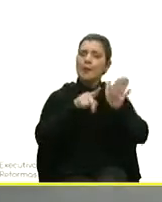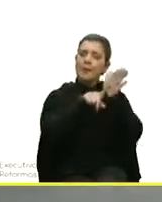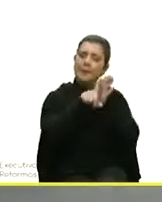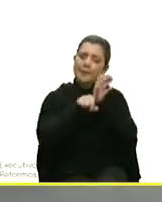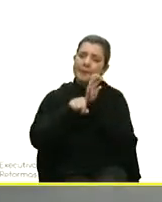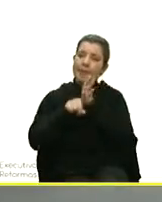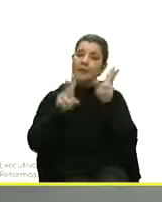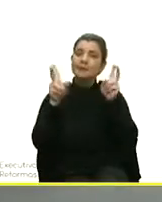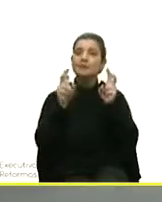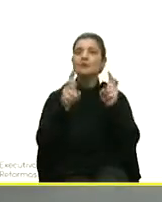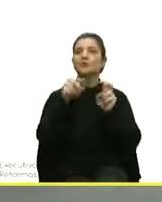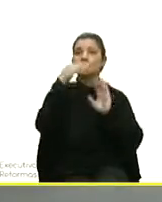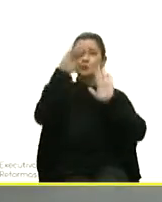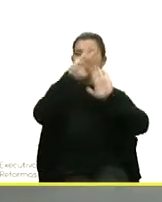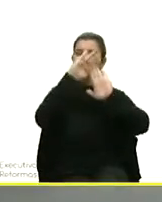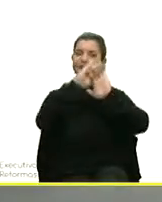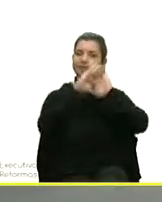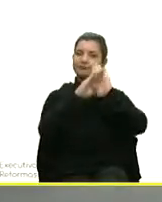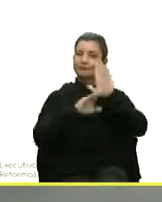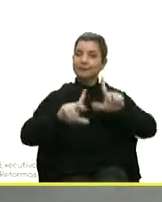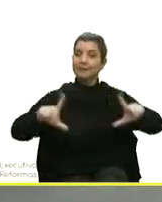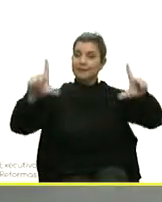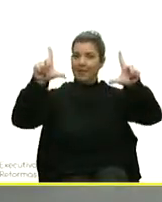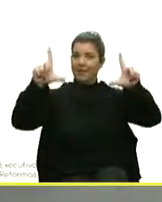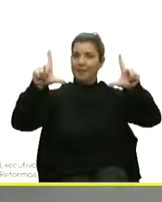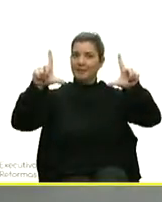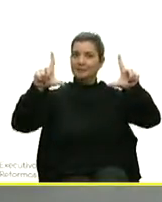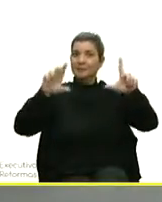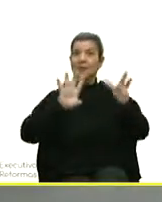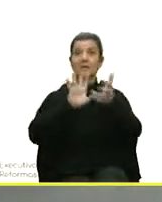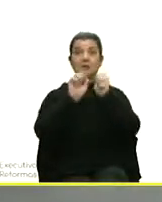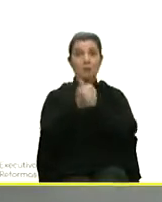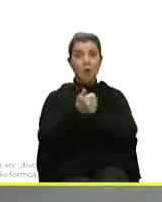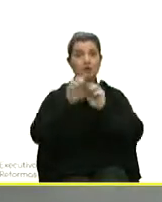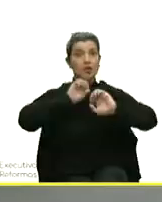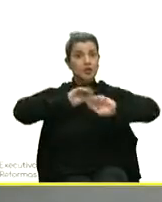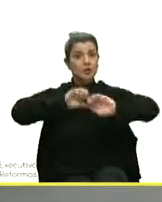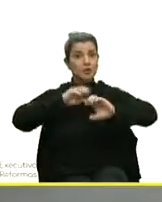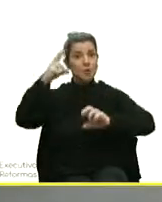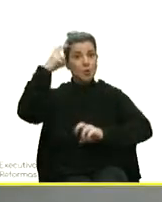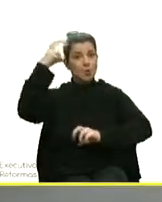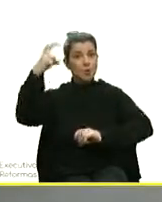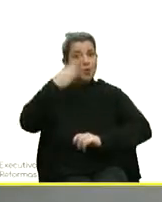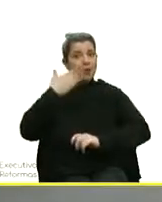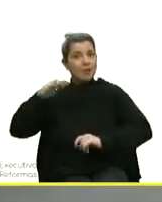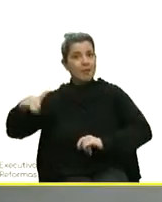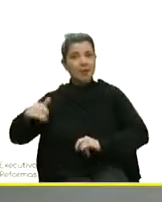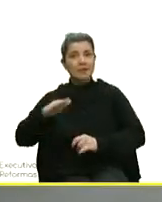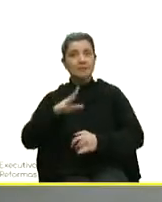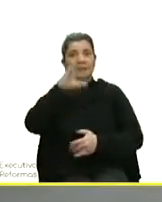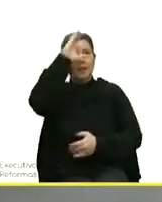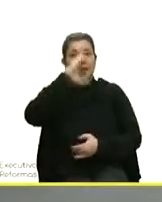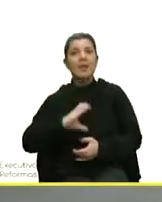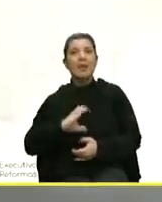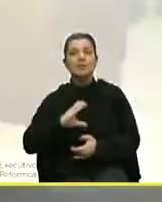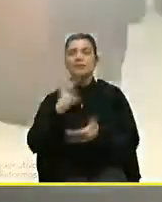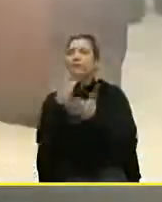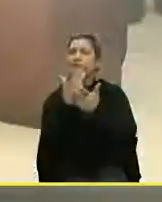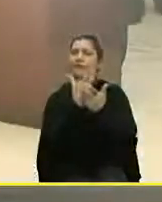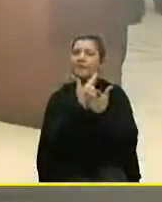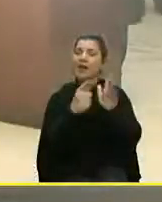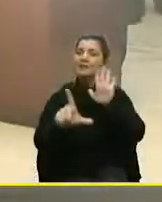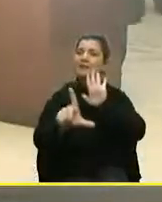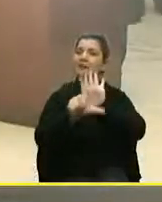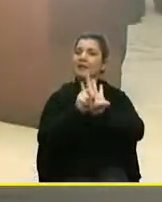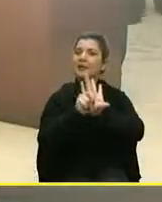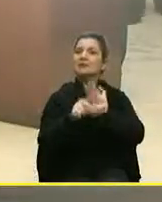estes temas que estão aqui na tela dentre eles Esporte educação cultura criança consumidor são diversas legislações